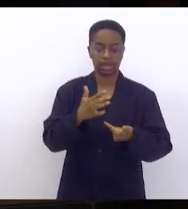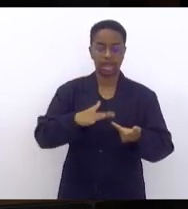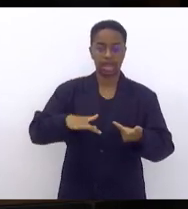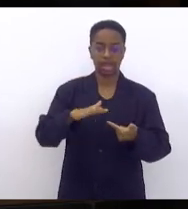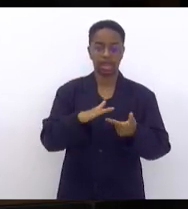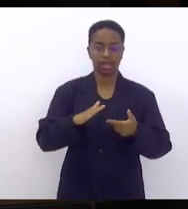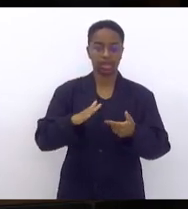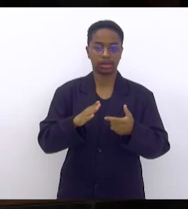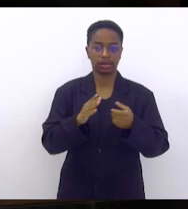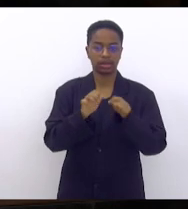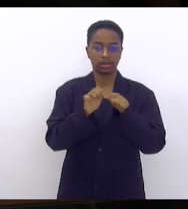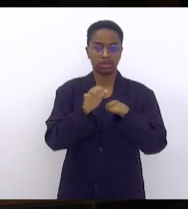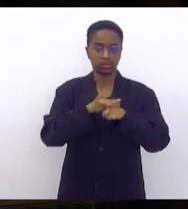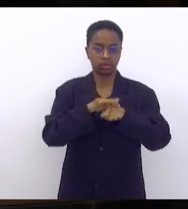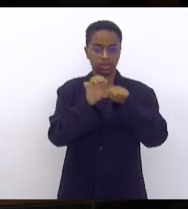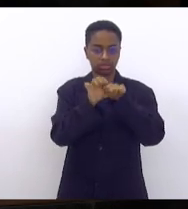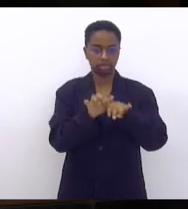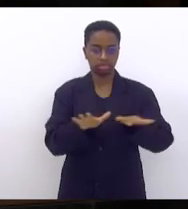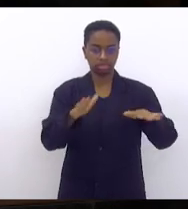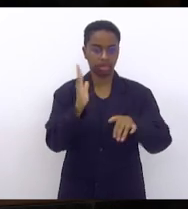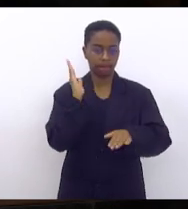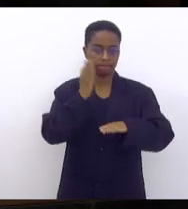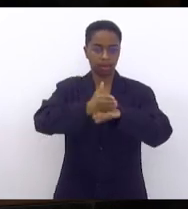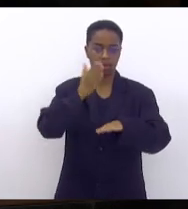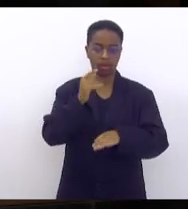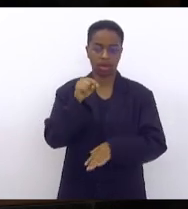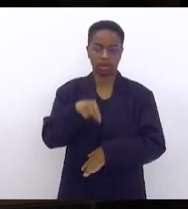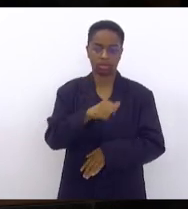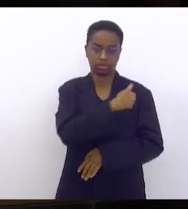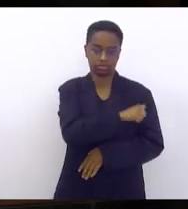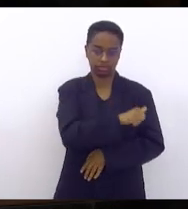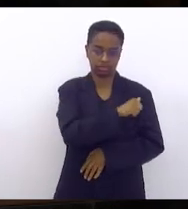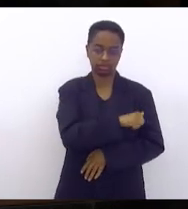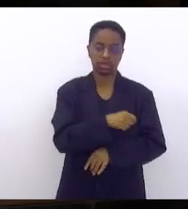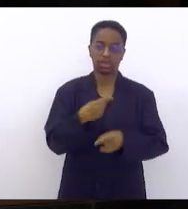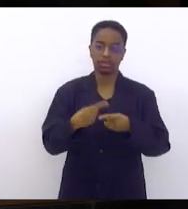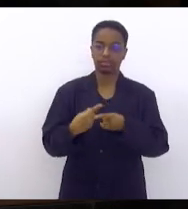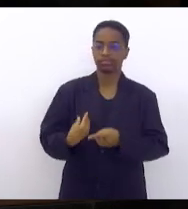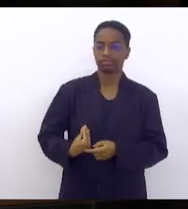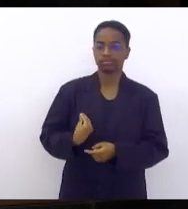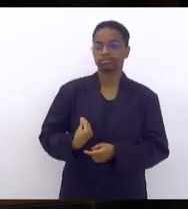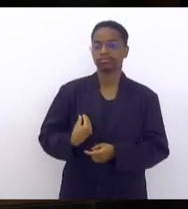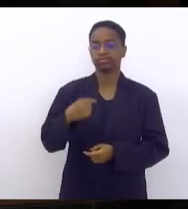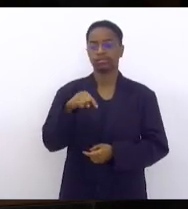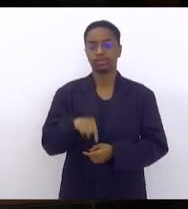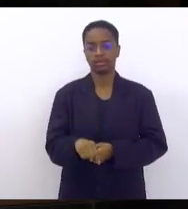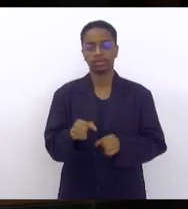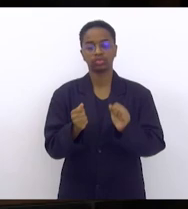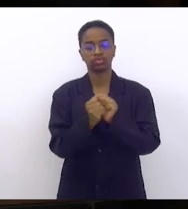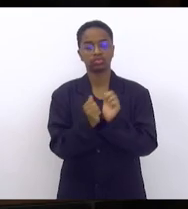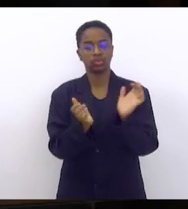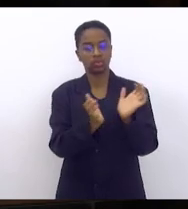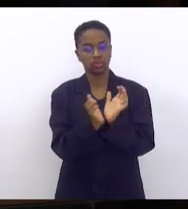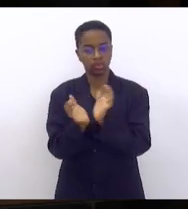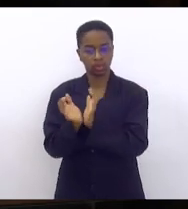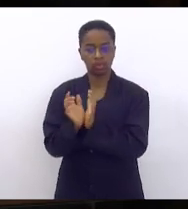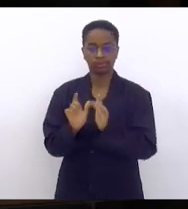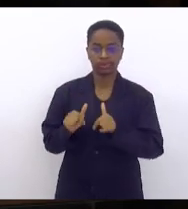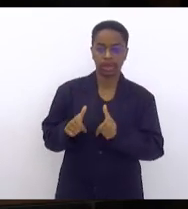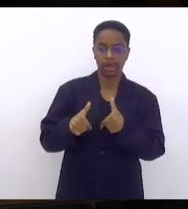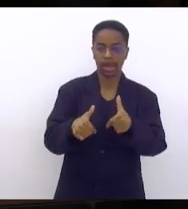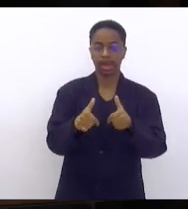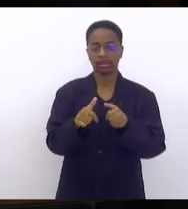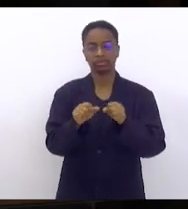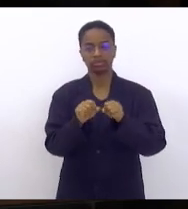endemias no município do Rio de Janeiro, que estão presentes comigo nos grupos, nos atos, nas